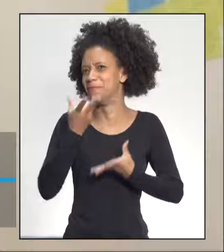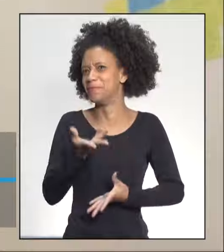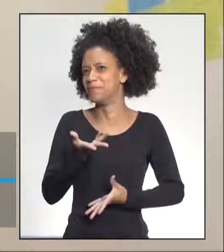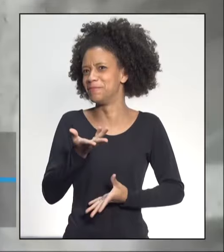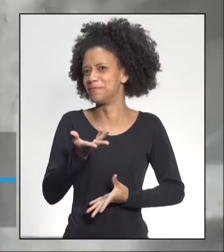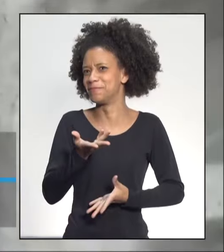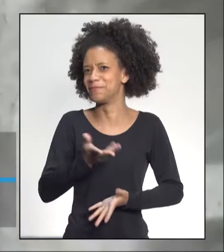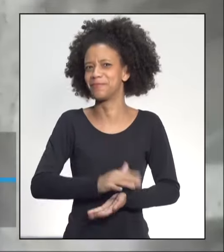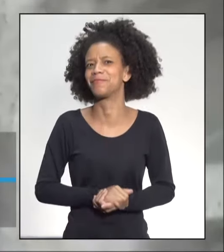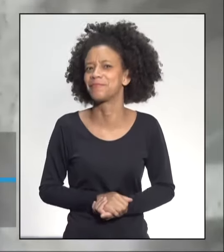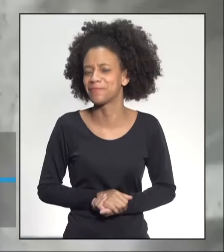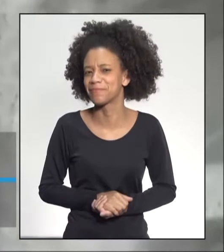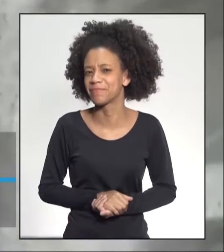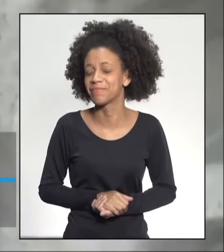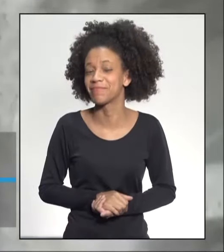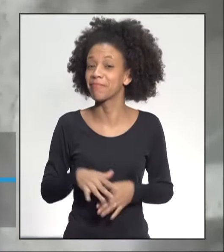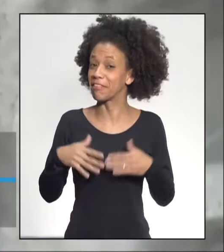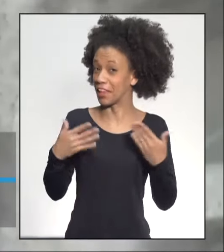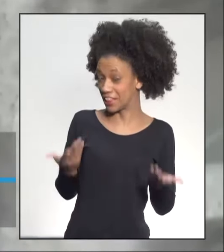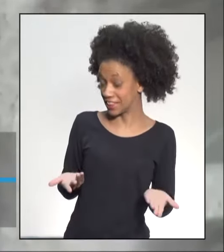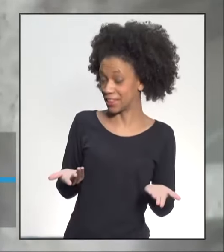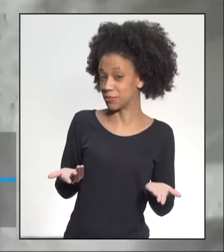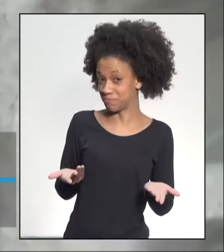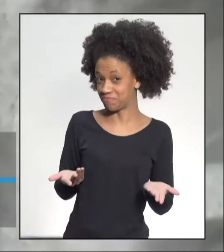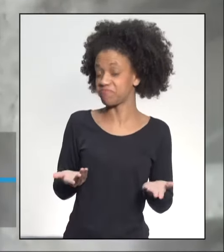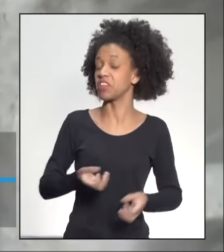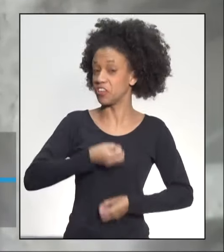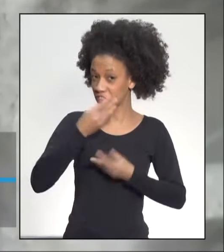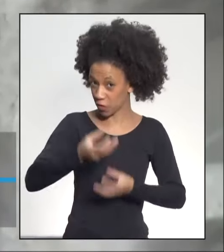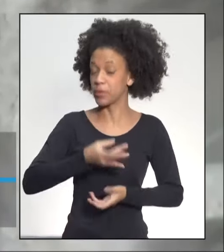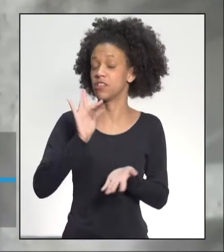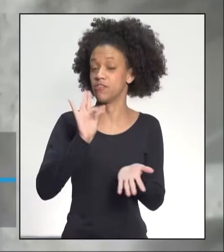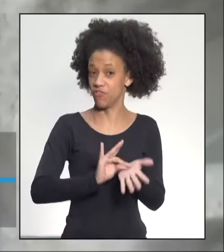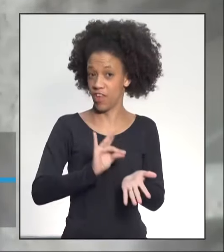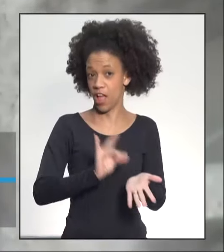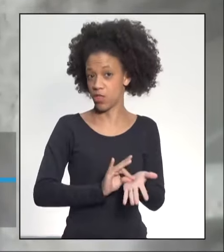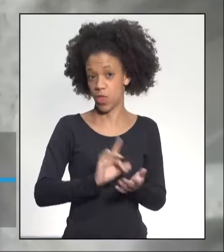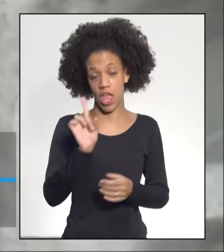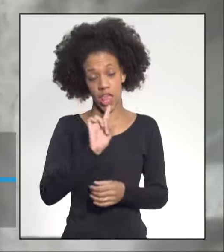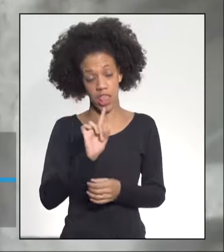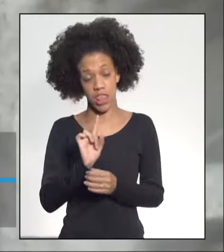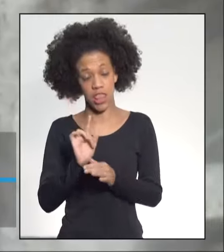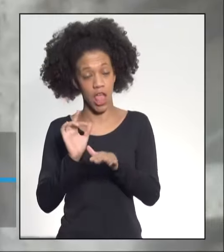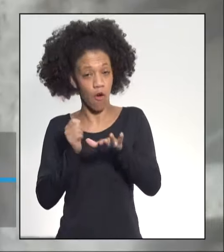Então, é... Daí o Carlos Eduardo falou, informação é fato e não fake.